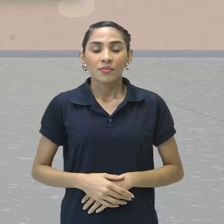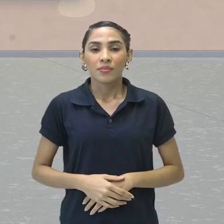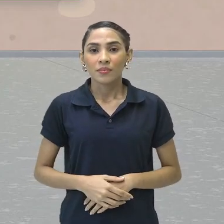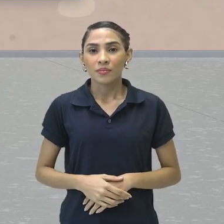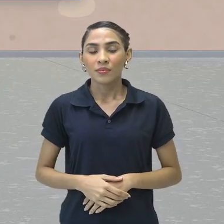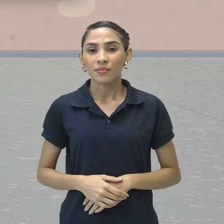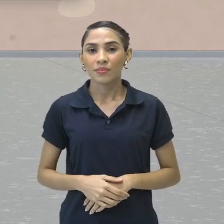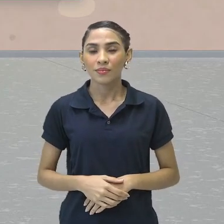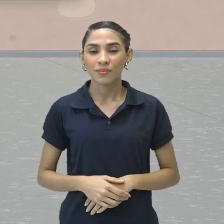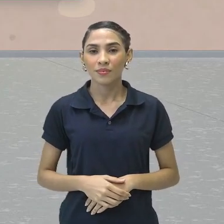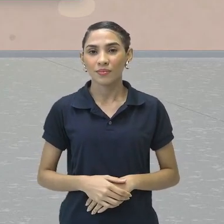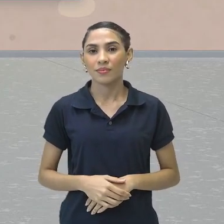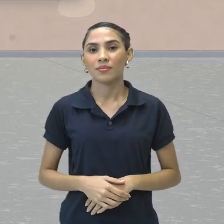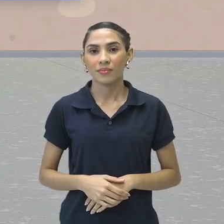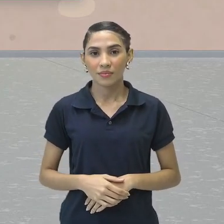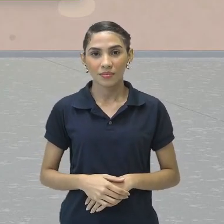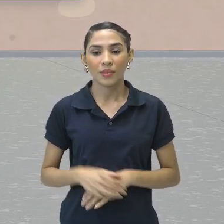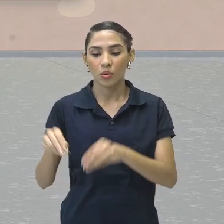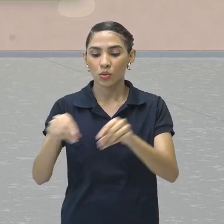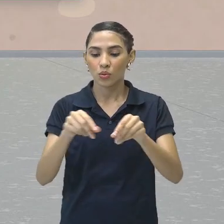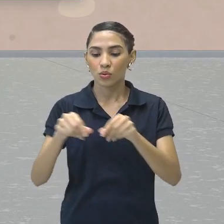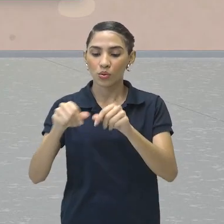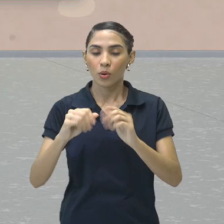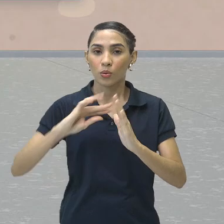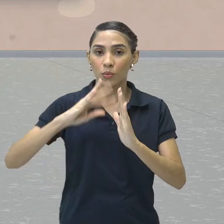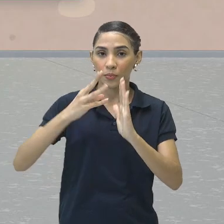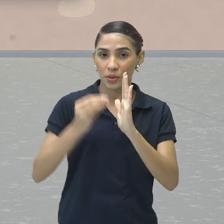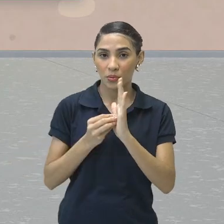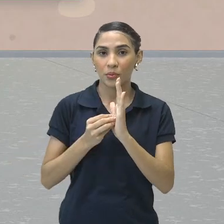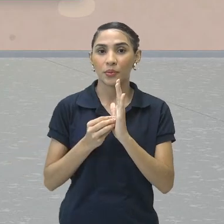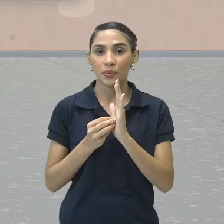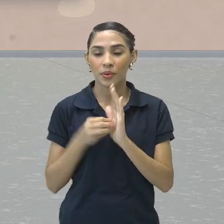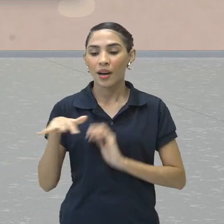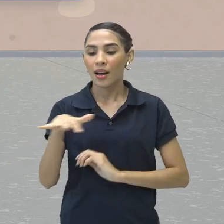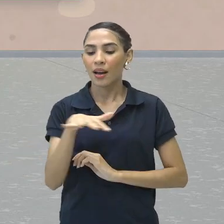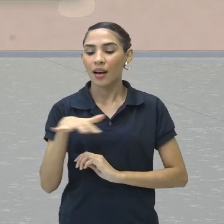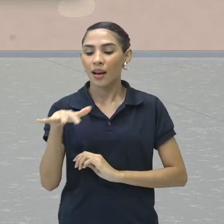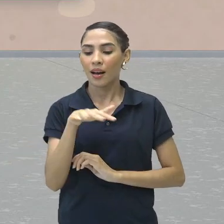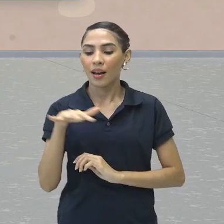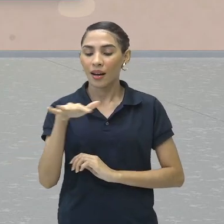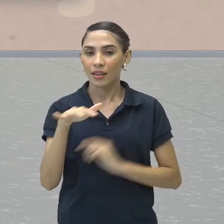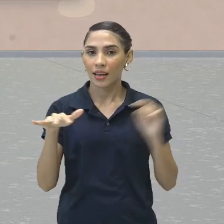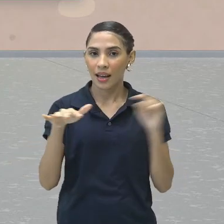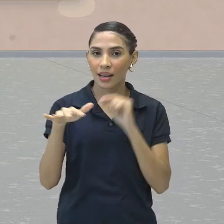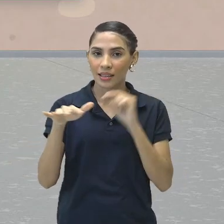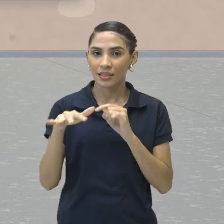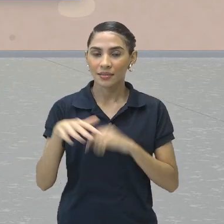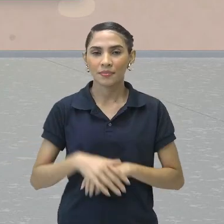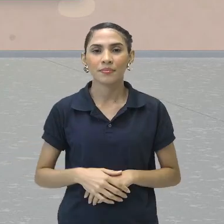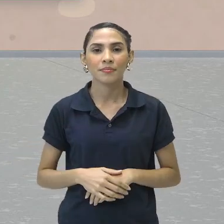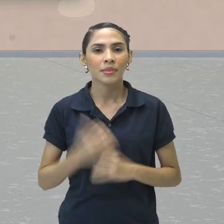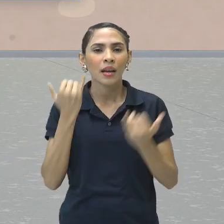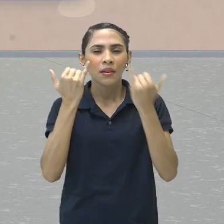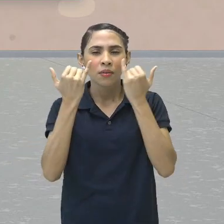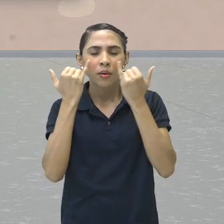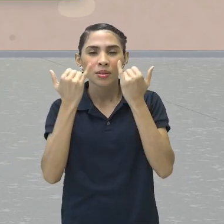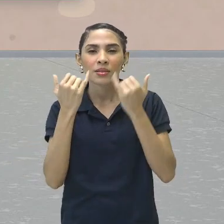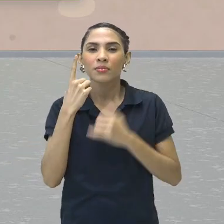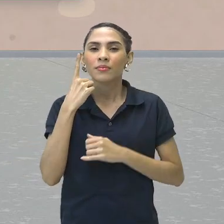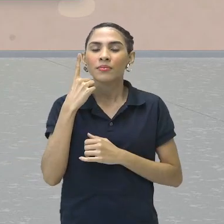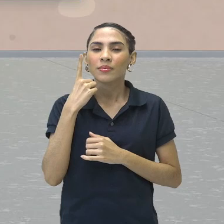da questão dos solos amazônicos, né, dessa área aqui por onde passa a região amazônica, uma informação